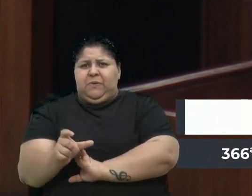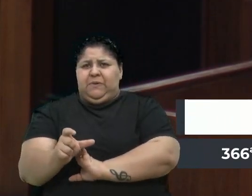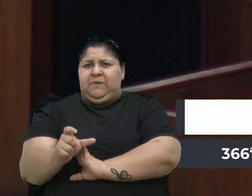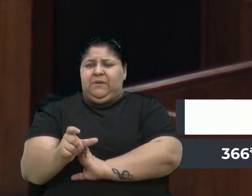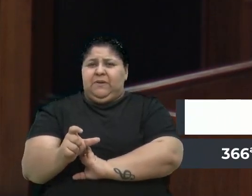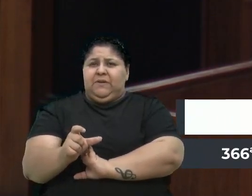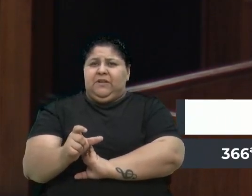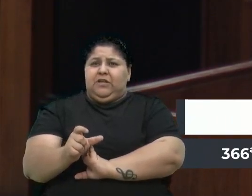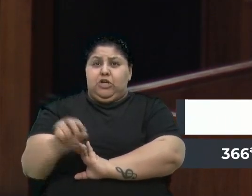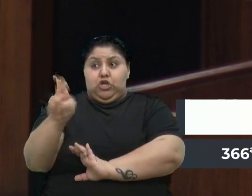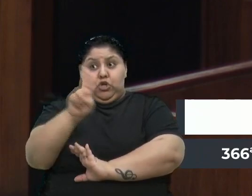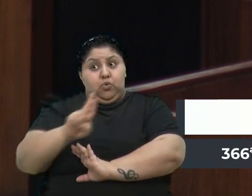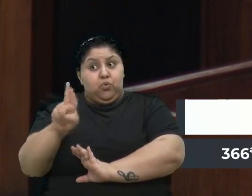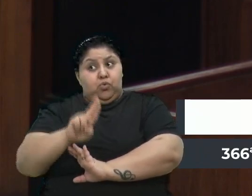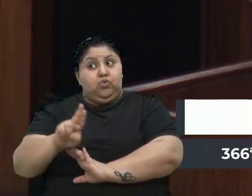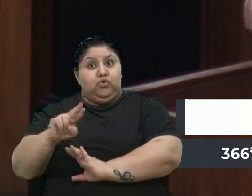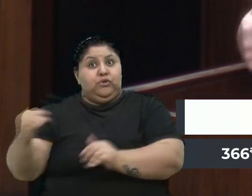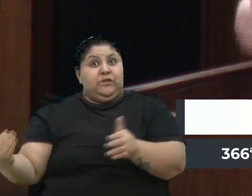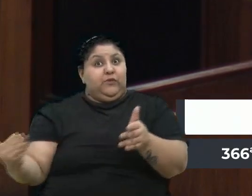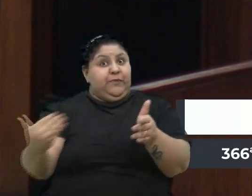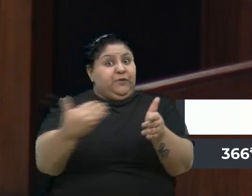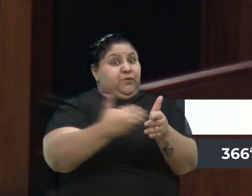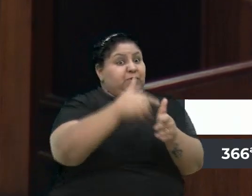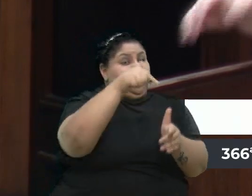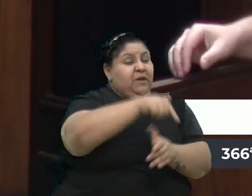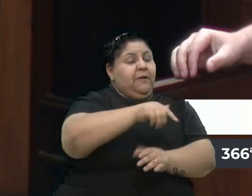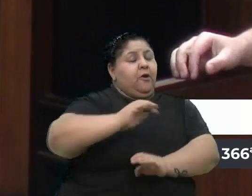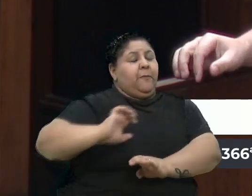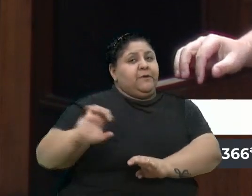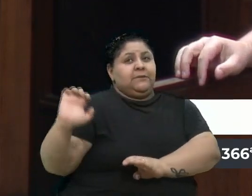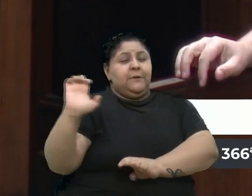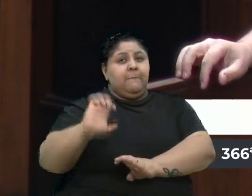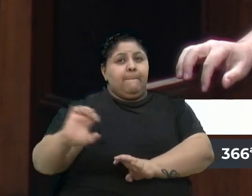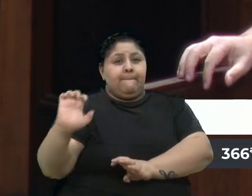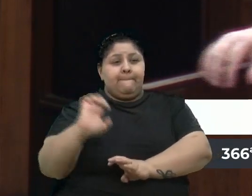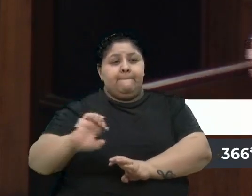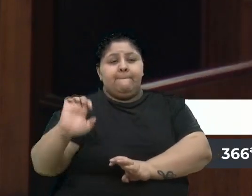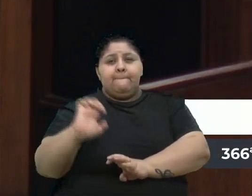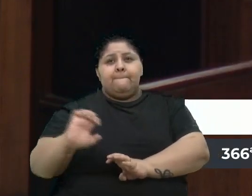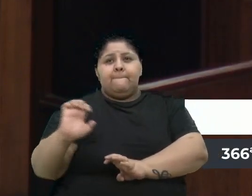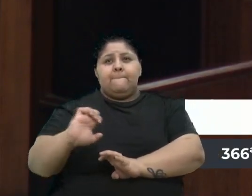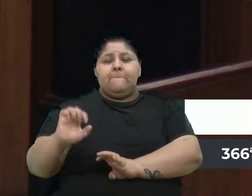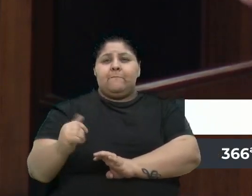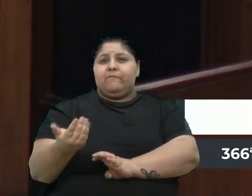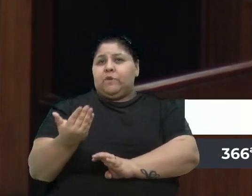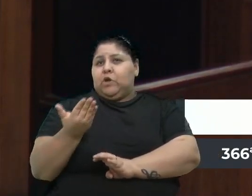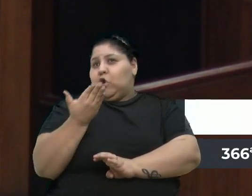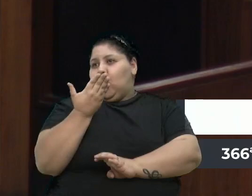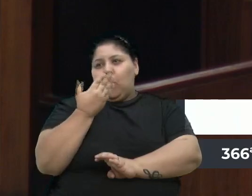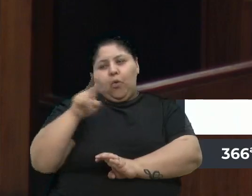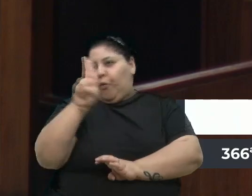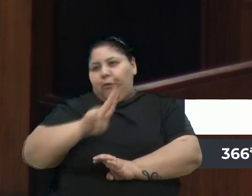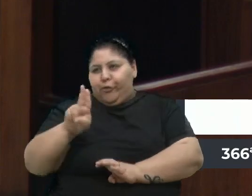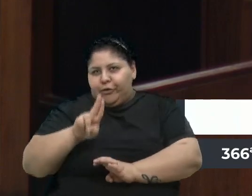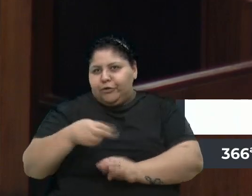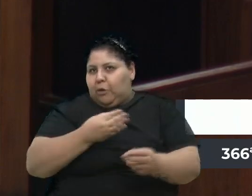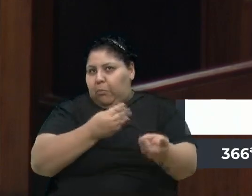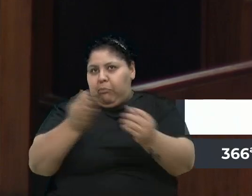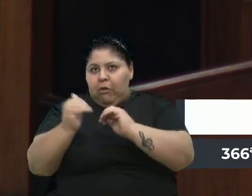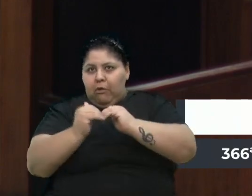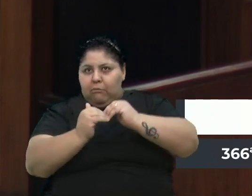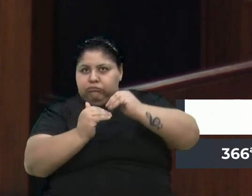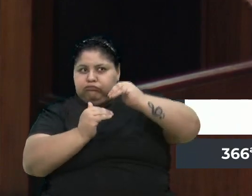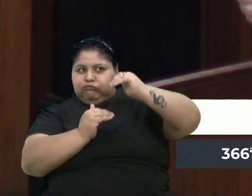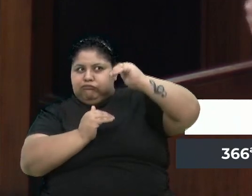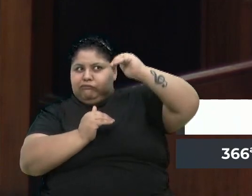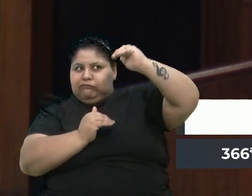desses turistas que vêm da Europa, que acompanha as suas seleções, o consumo deles, o ticket médio é muito alto, né? O consumo deles é